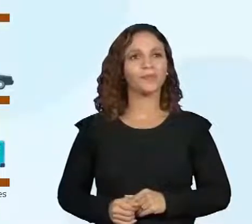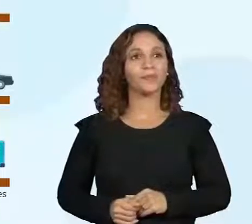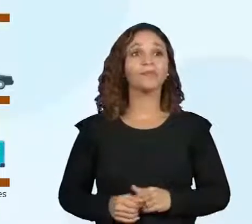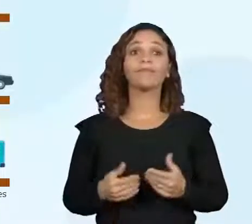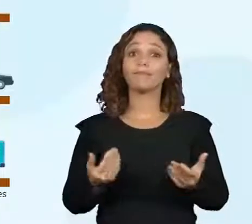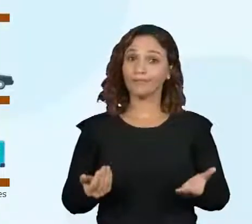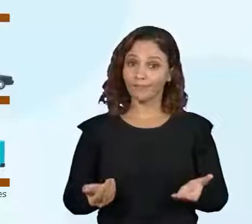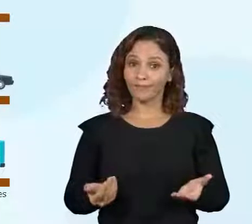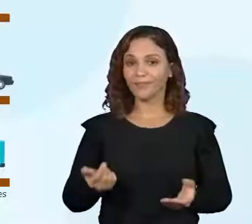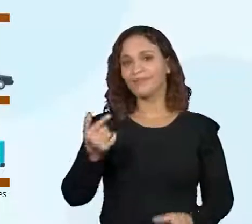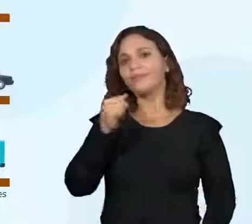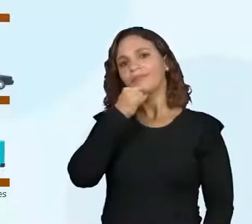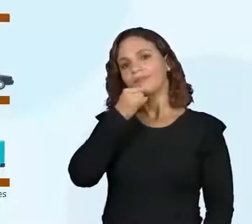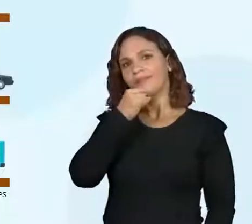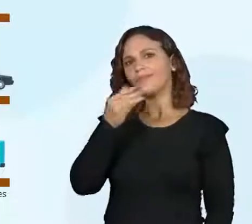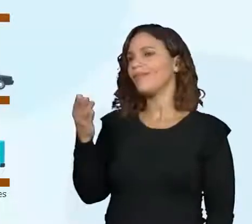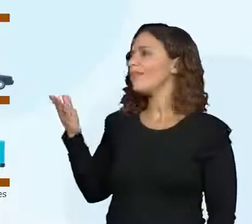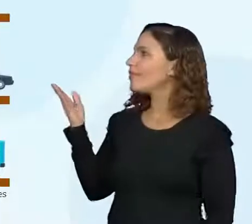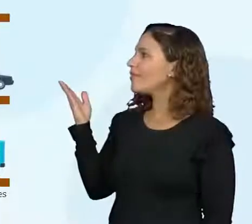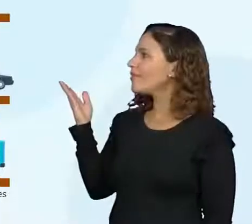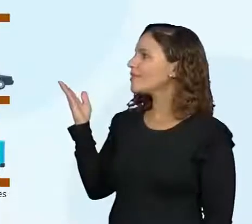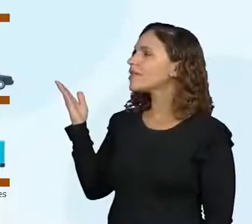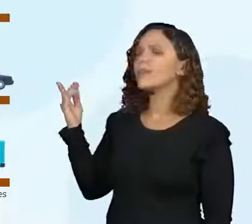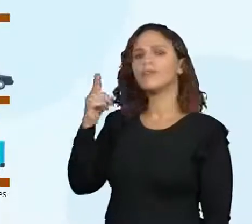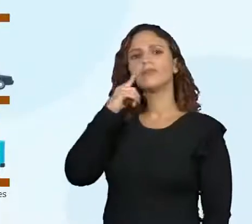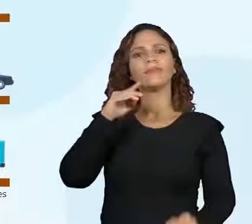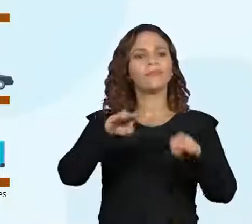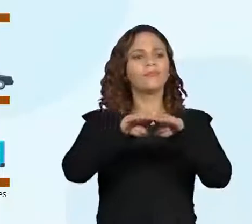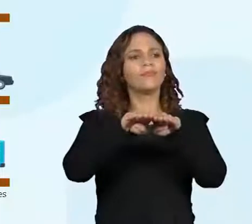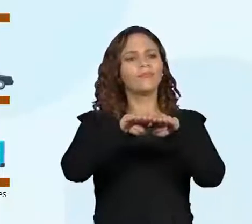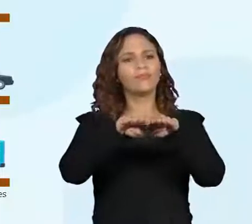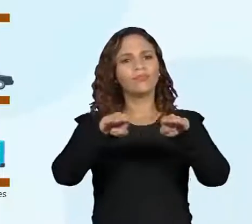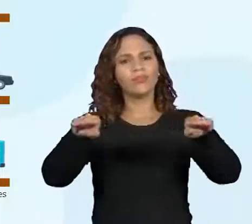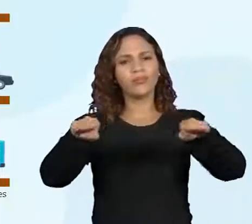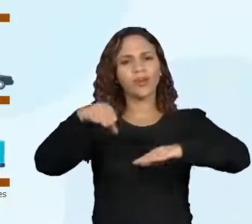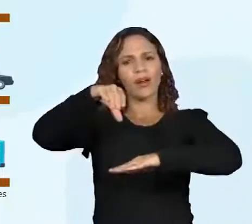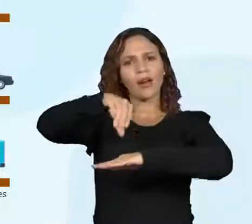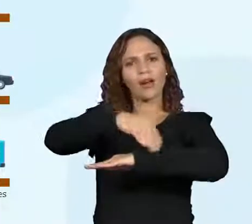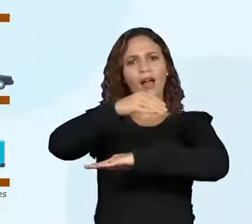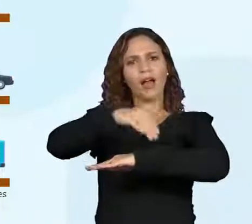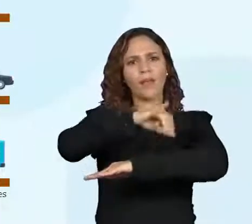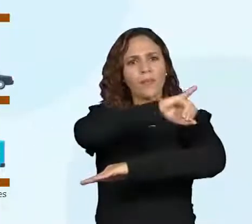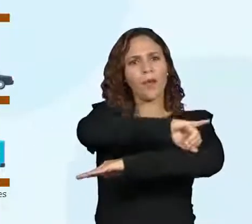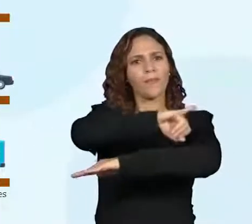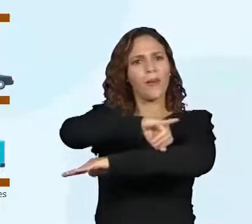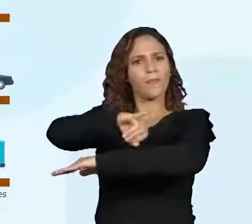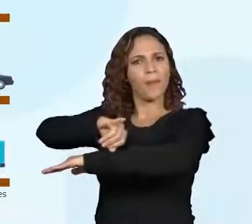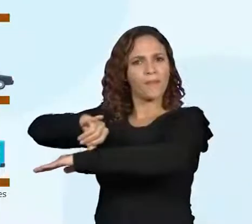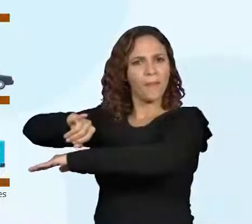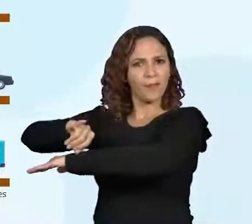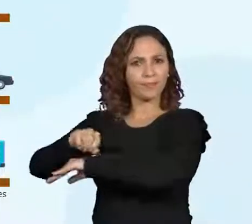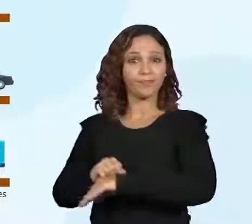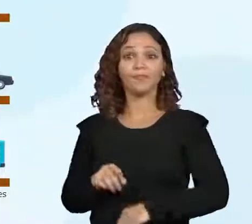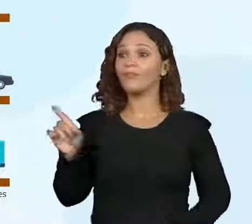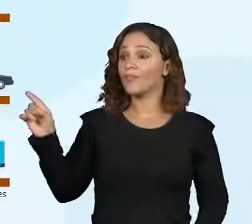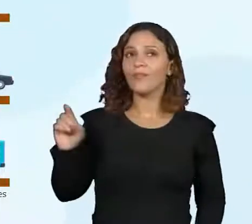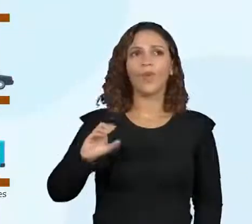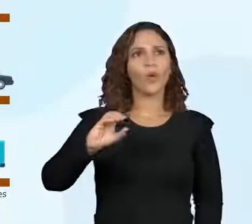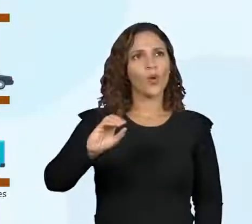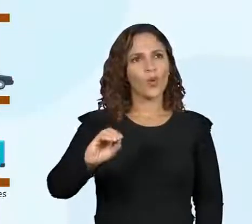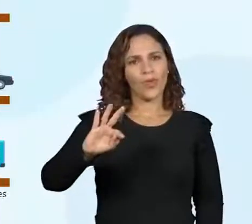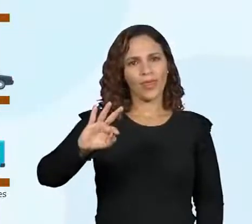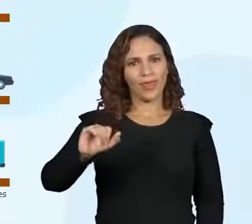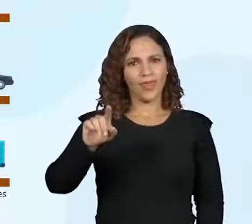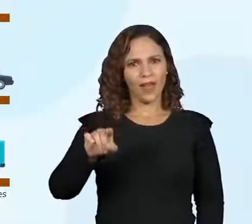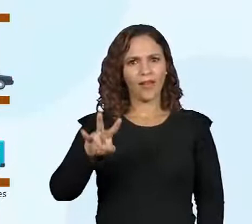isso, a gente vai ver a prateleira de coleção do Otávio. O Otávio tem uma coleção